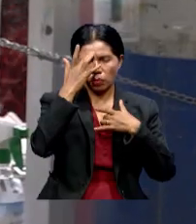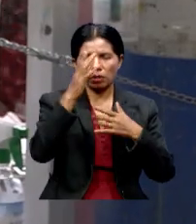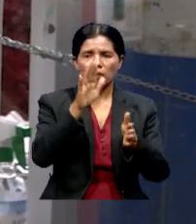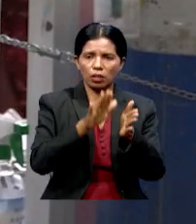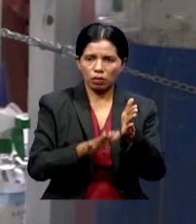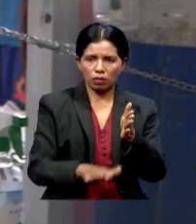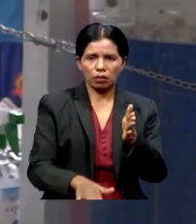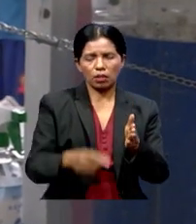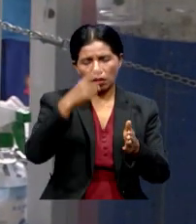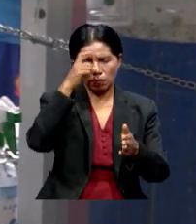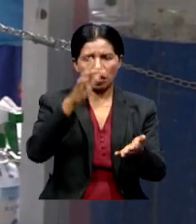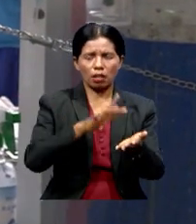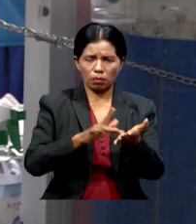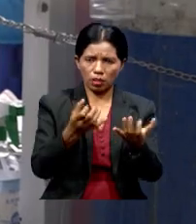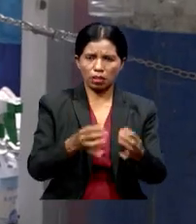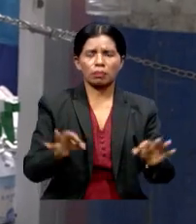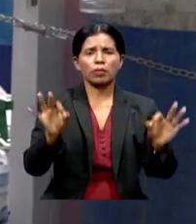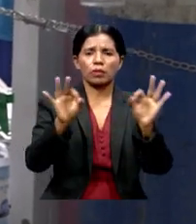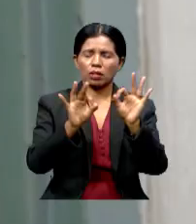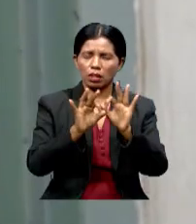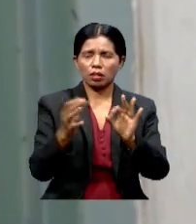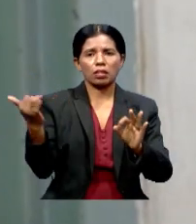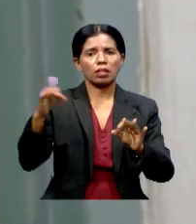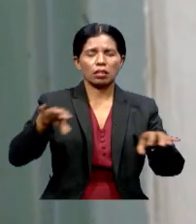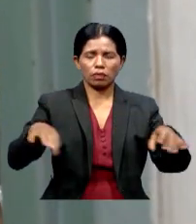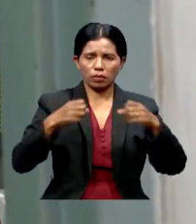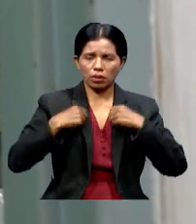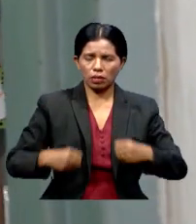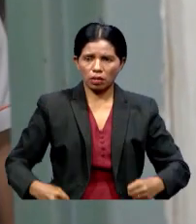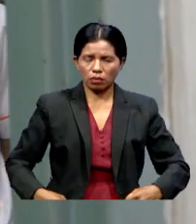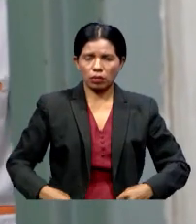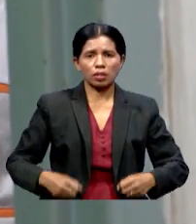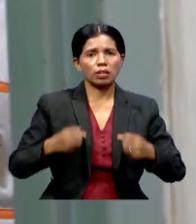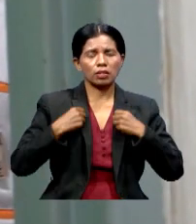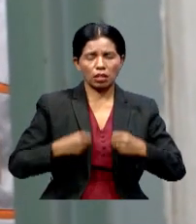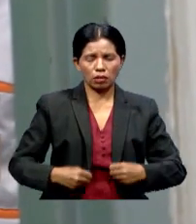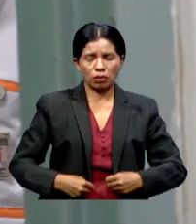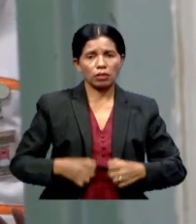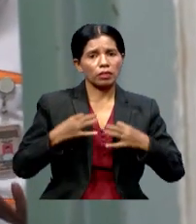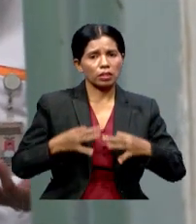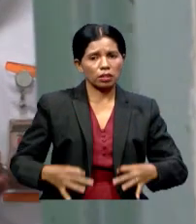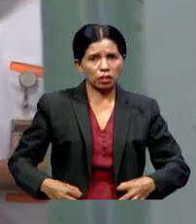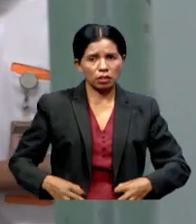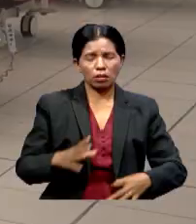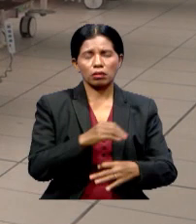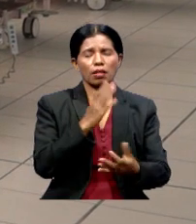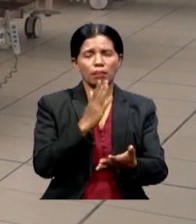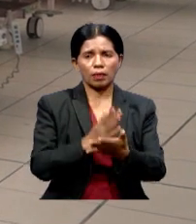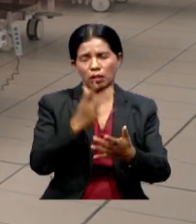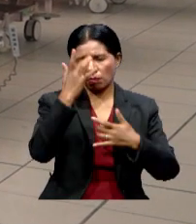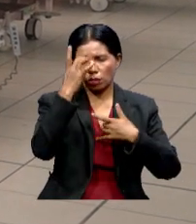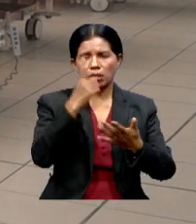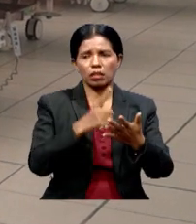ne, ai moro ia papel importante ia serviço saúde sin lolong niang, hanesan konaba prevensaun mora saida